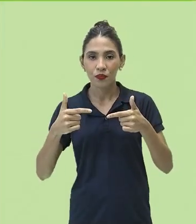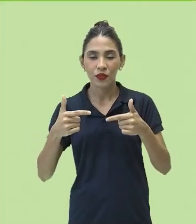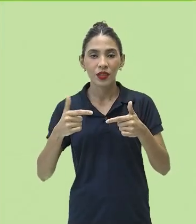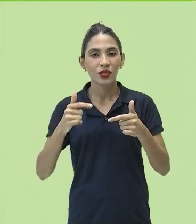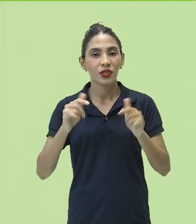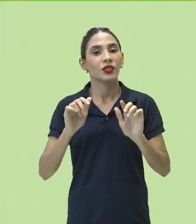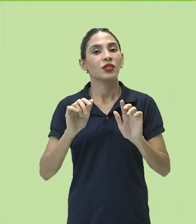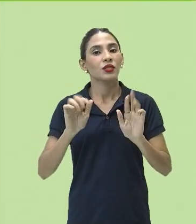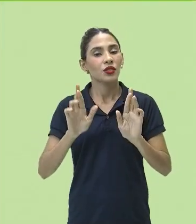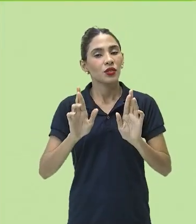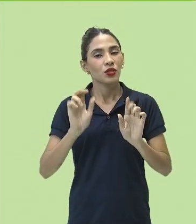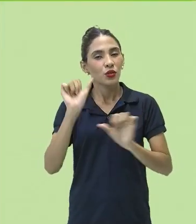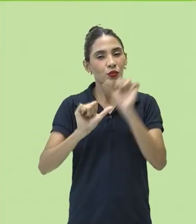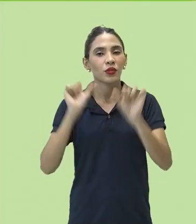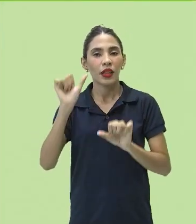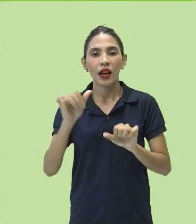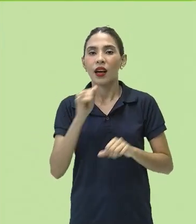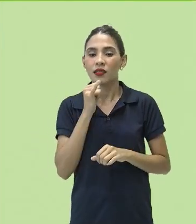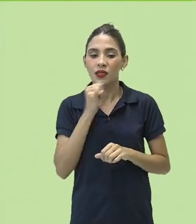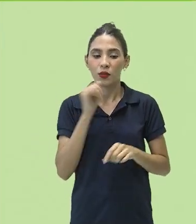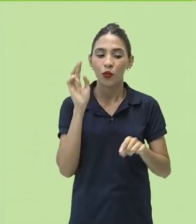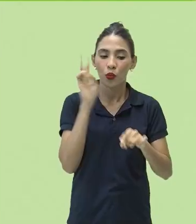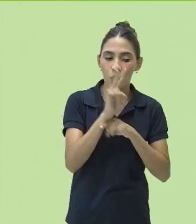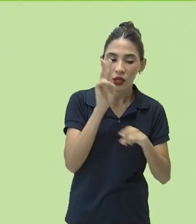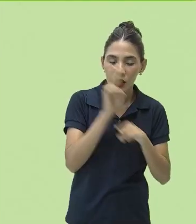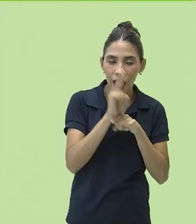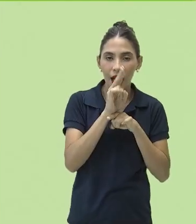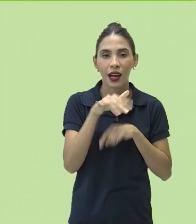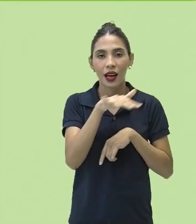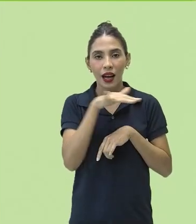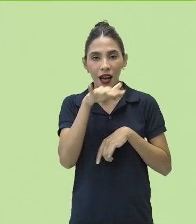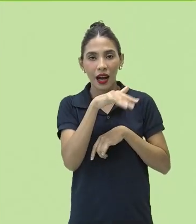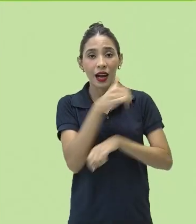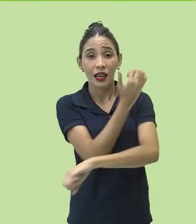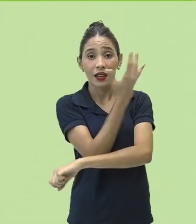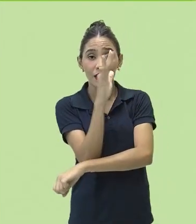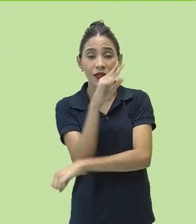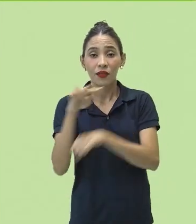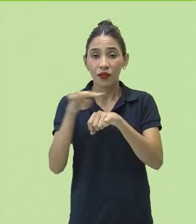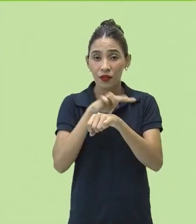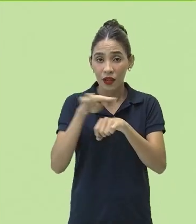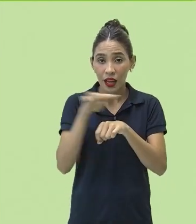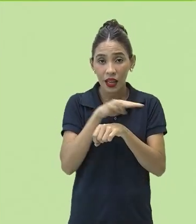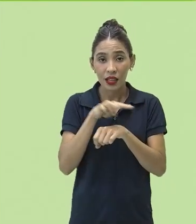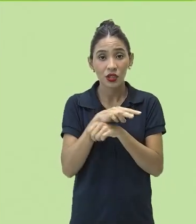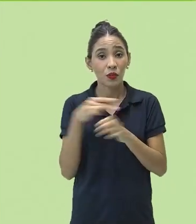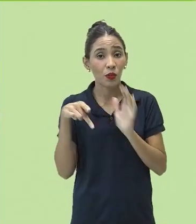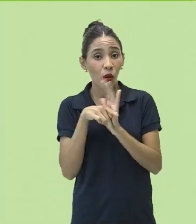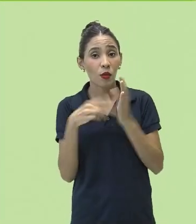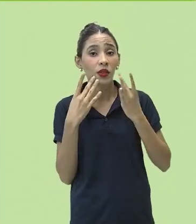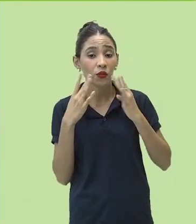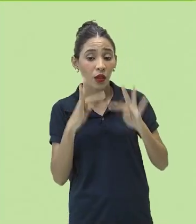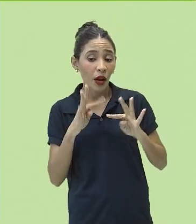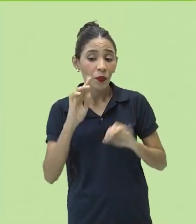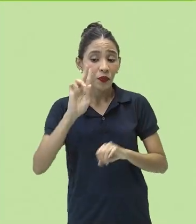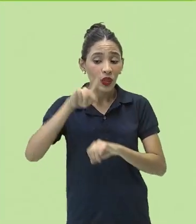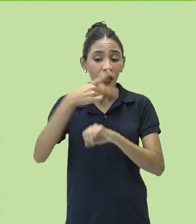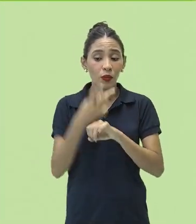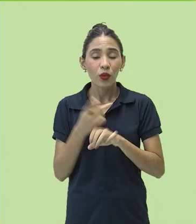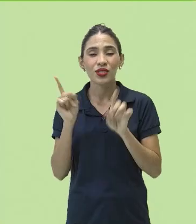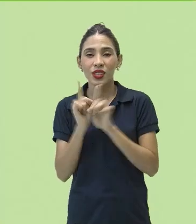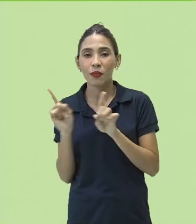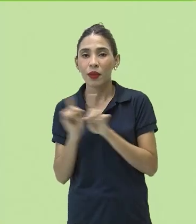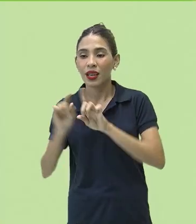de tentar manter, tentar preservar, né, a área verde, a vegetação, de forma nativa, e, ao mesmo tempo,